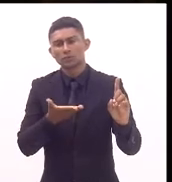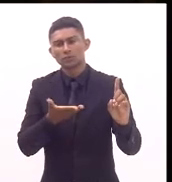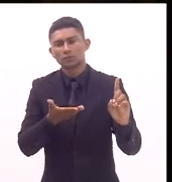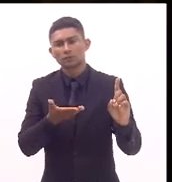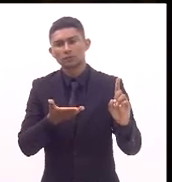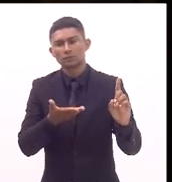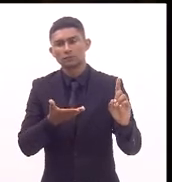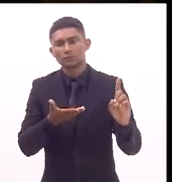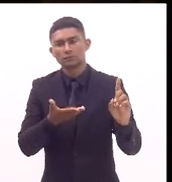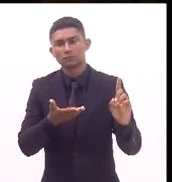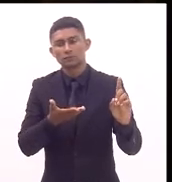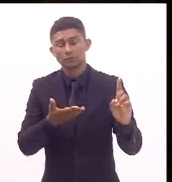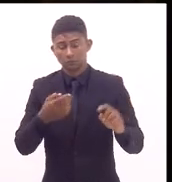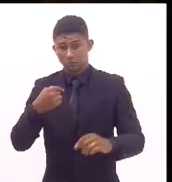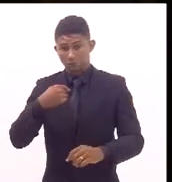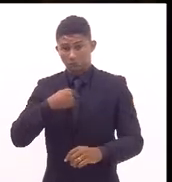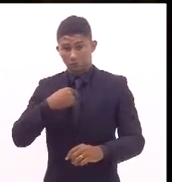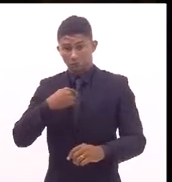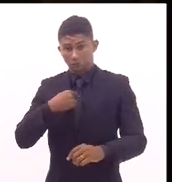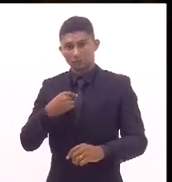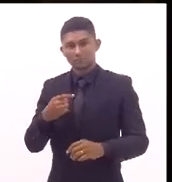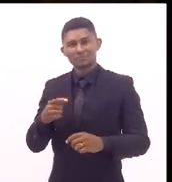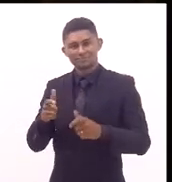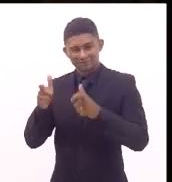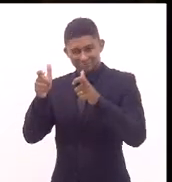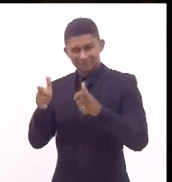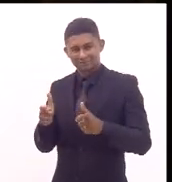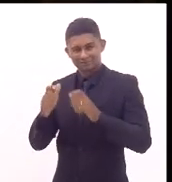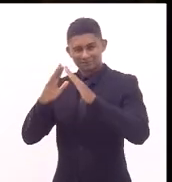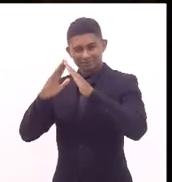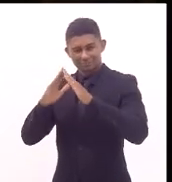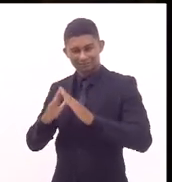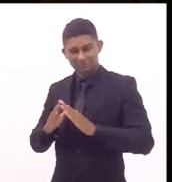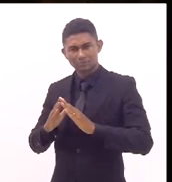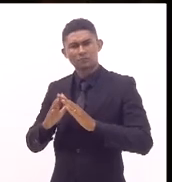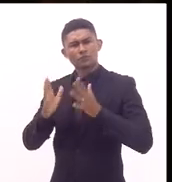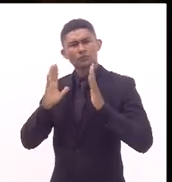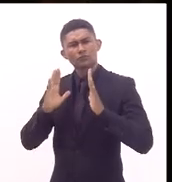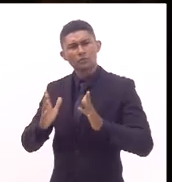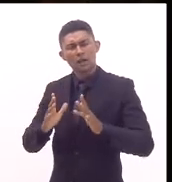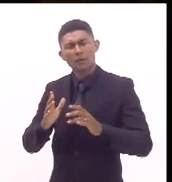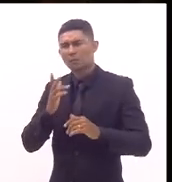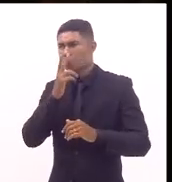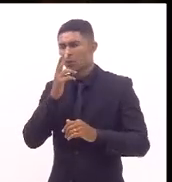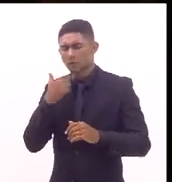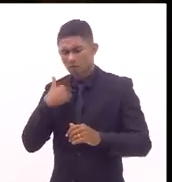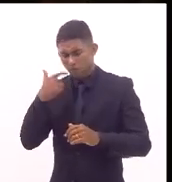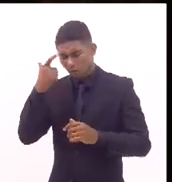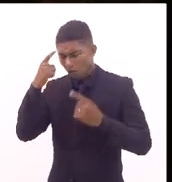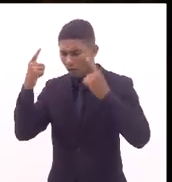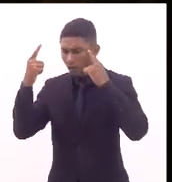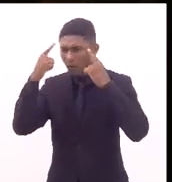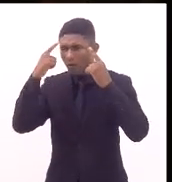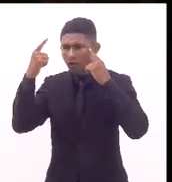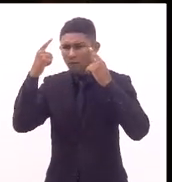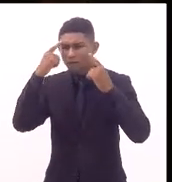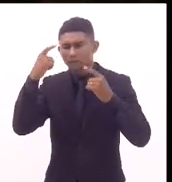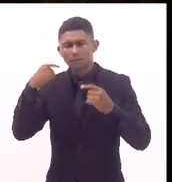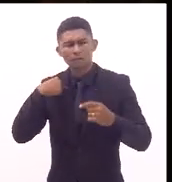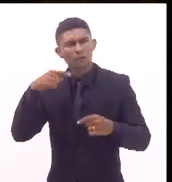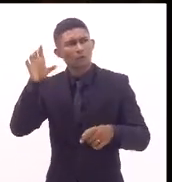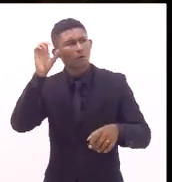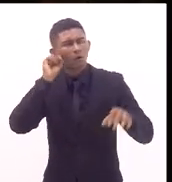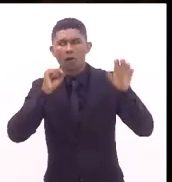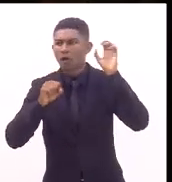longe na minha terra os tambores já anunciavam e adentrava no meus